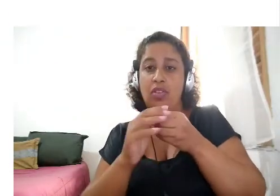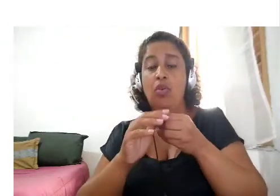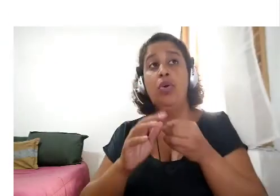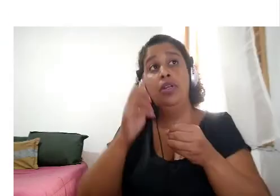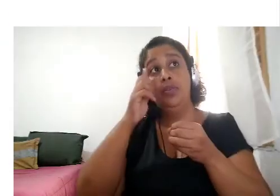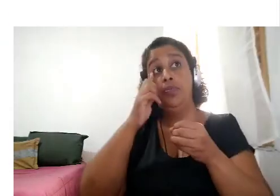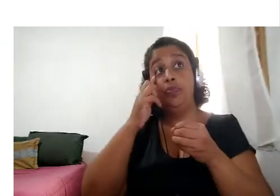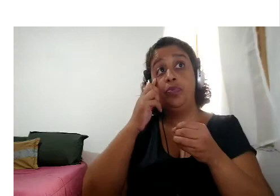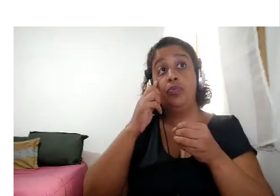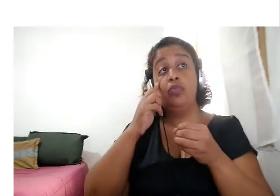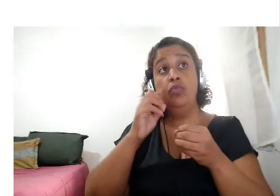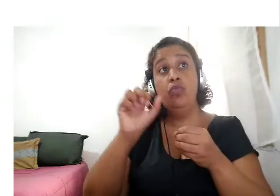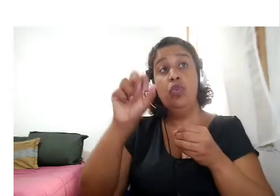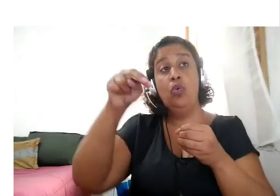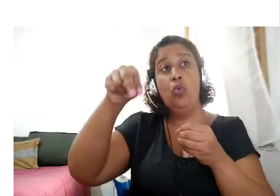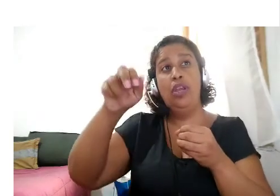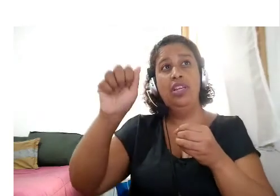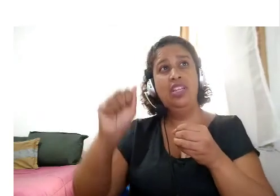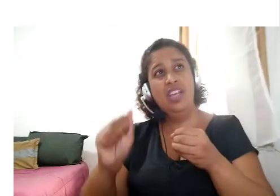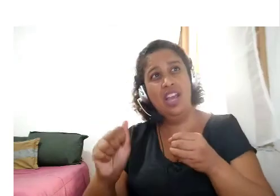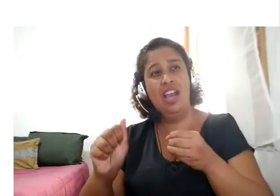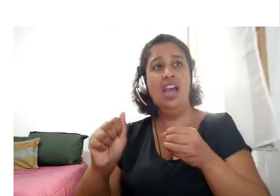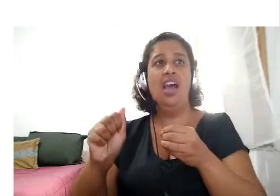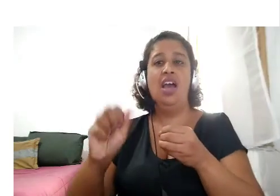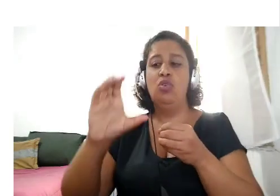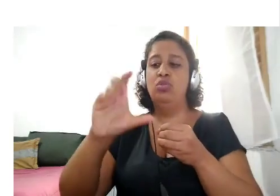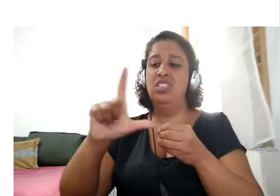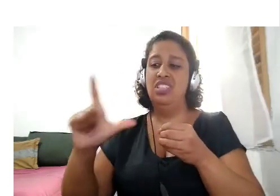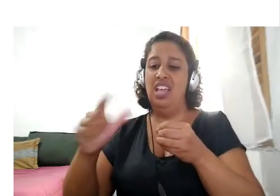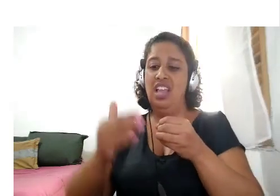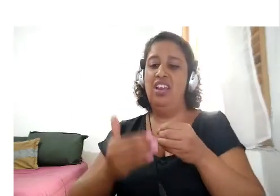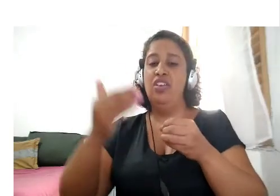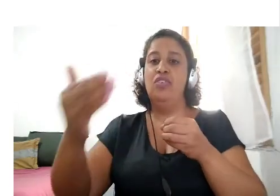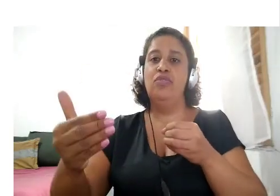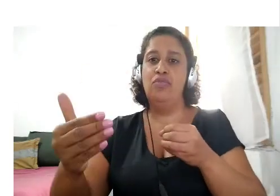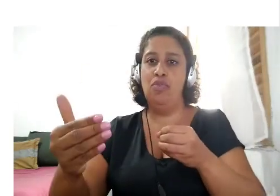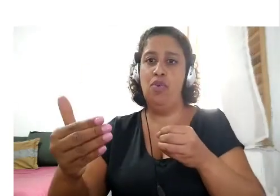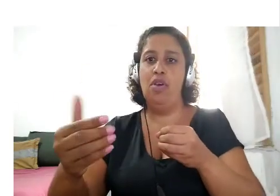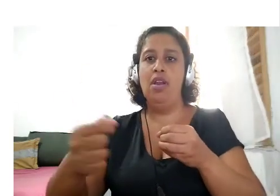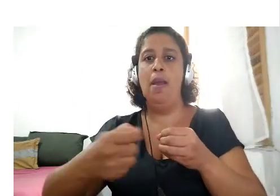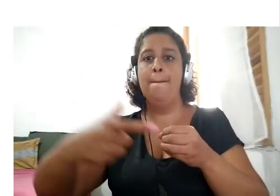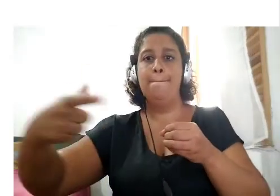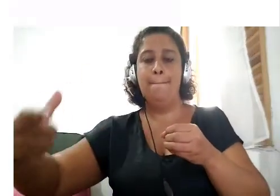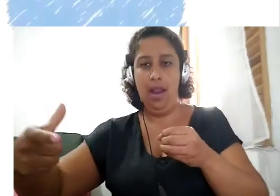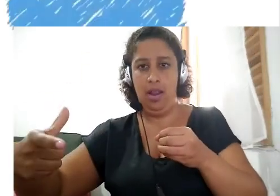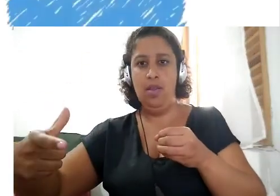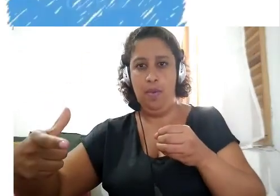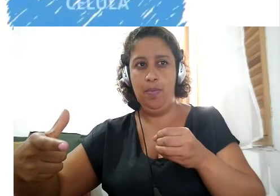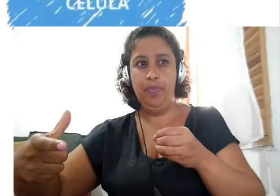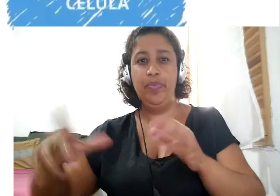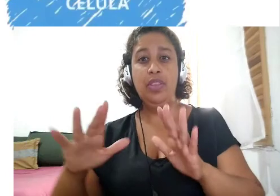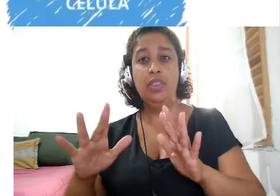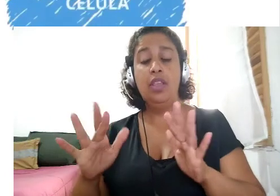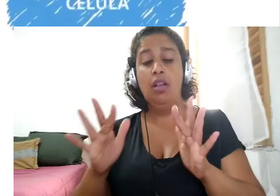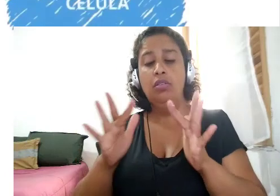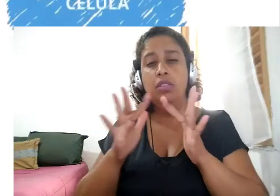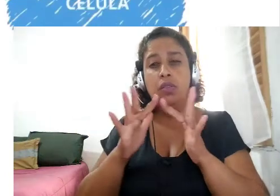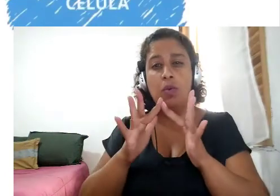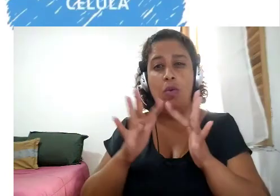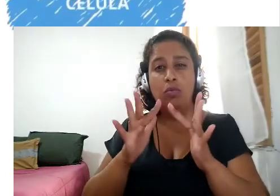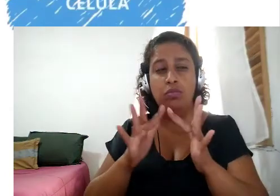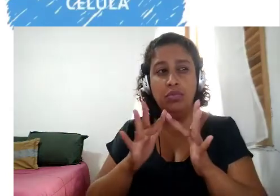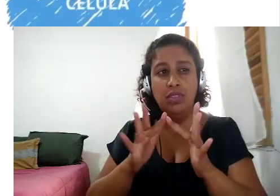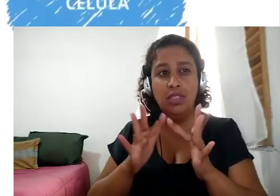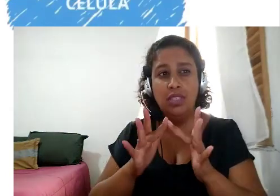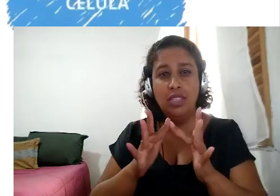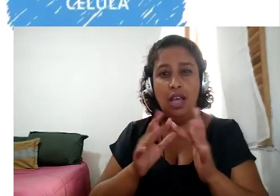de potenciais pós-sinápticos, sendo que essa diferença de voltagem gerada pelo influxo e efluxo de íons, no